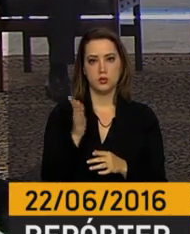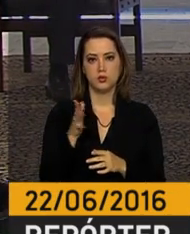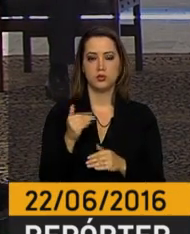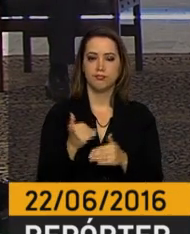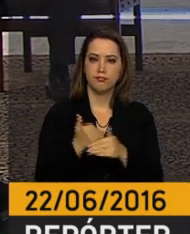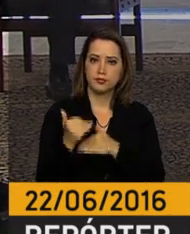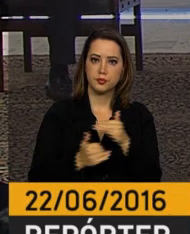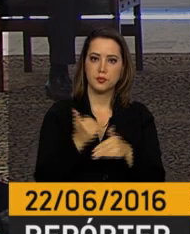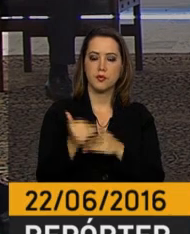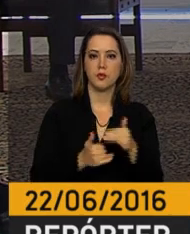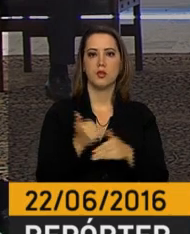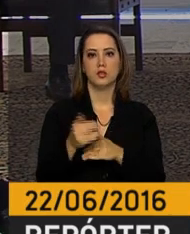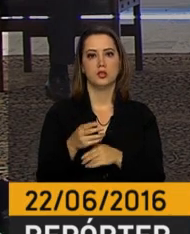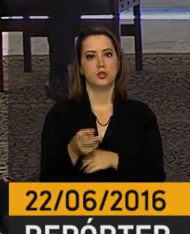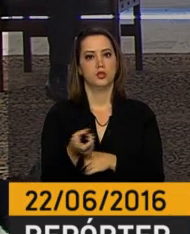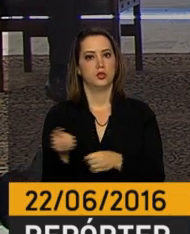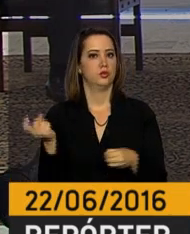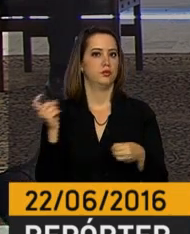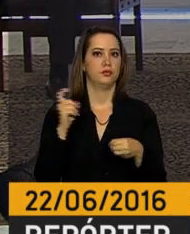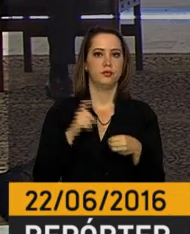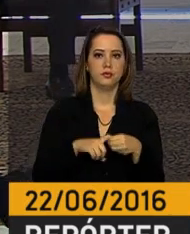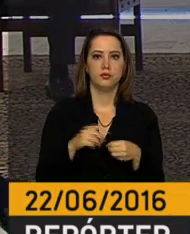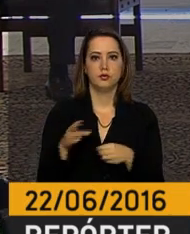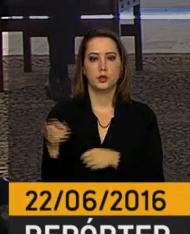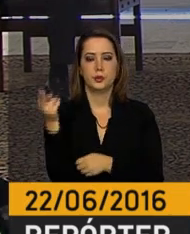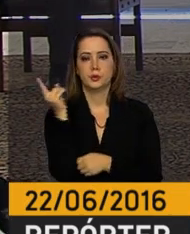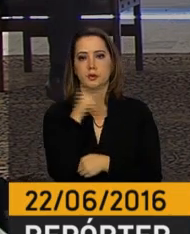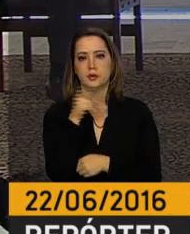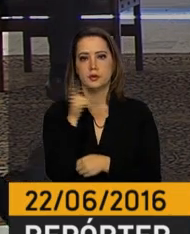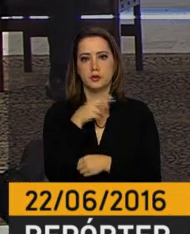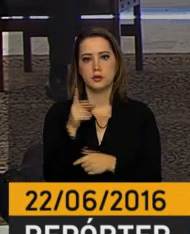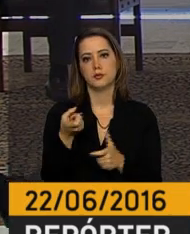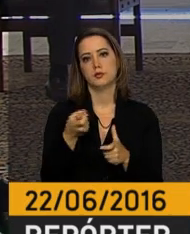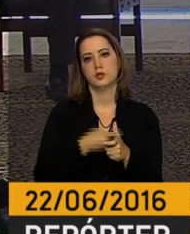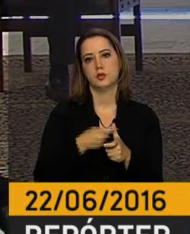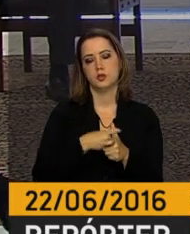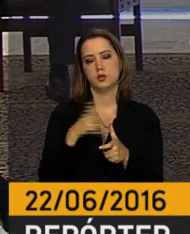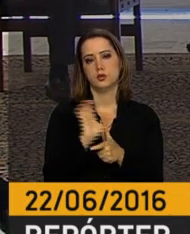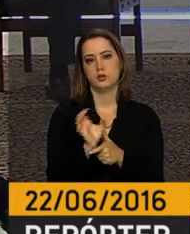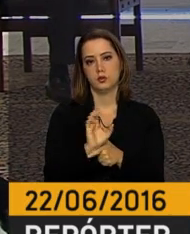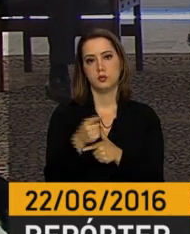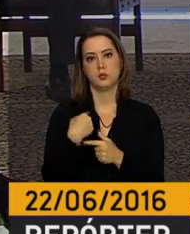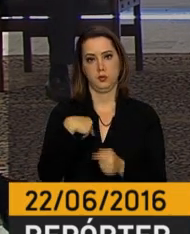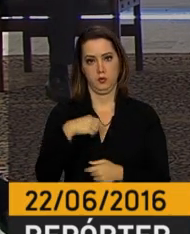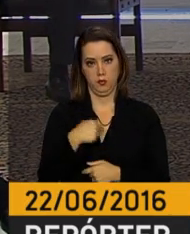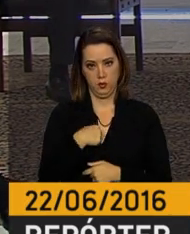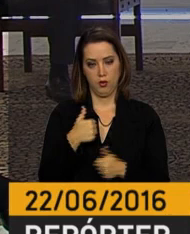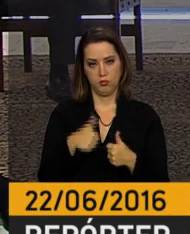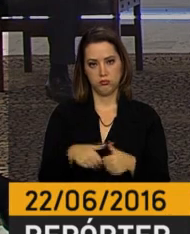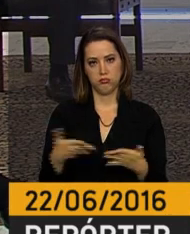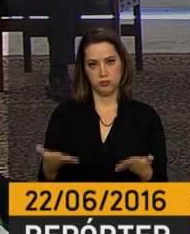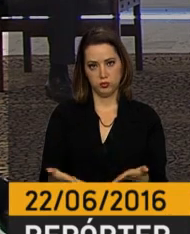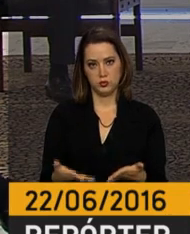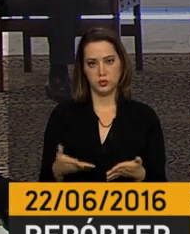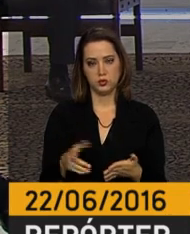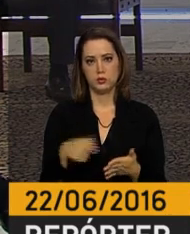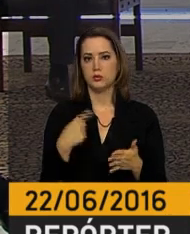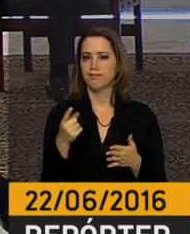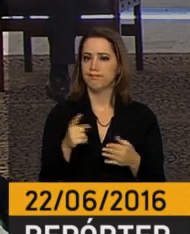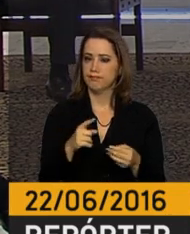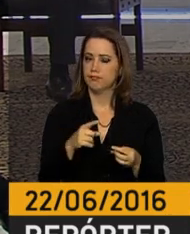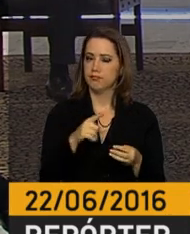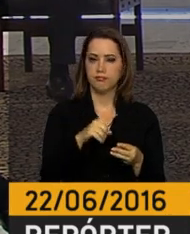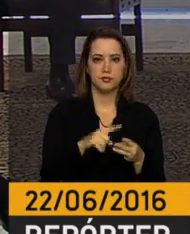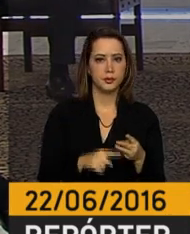ainda emergencial da dívida mobiliária e dos Estados senhor presidente eu estou aqui para nesses Campos e no que